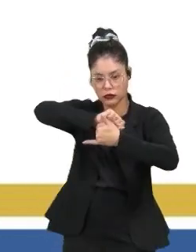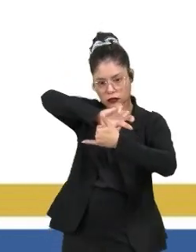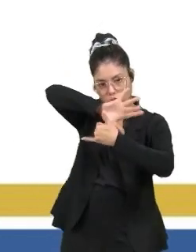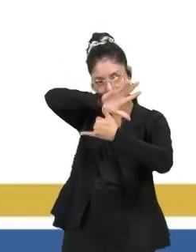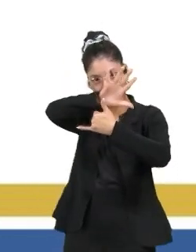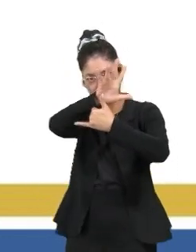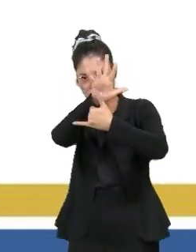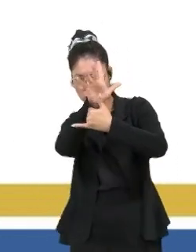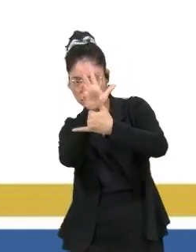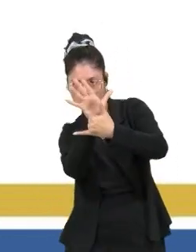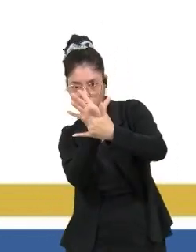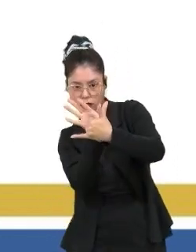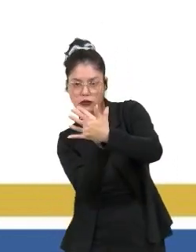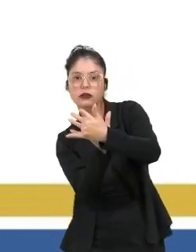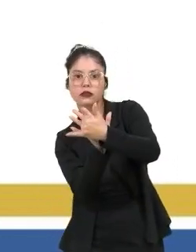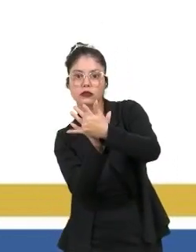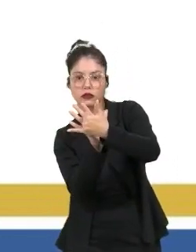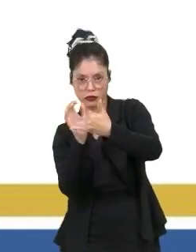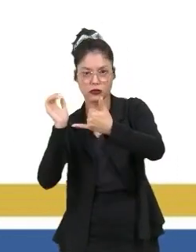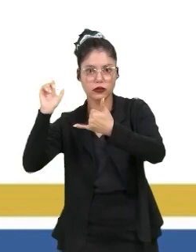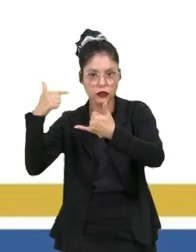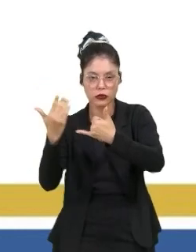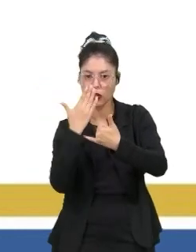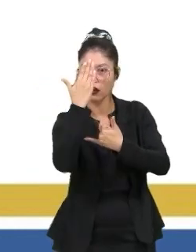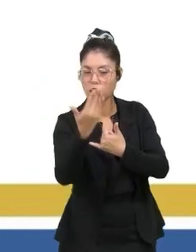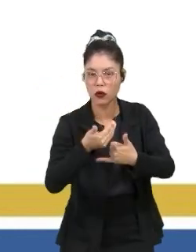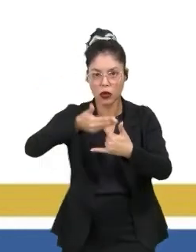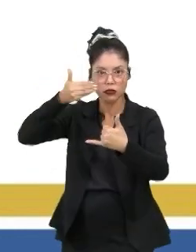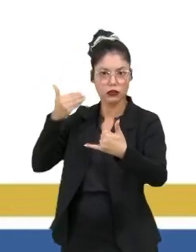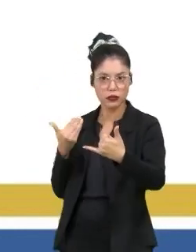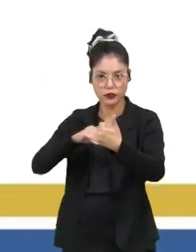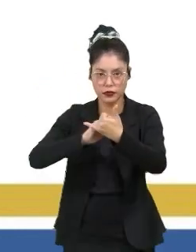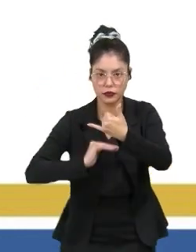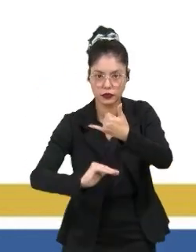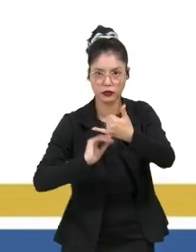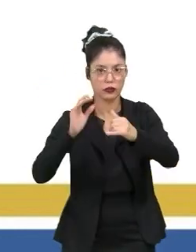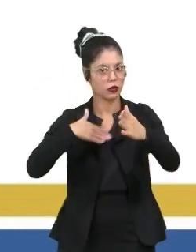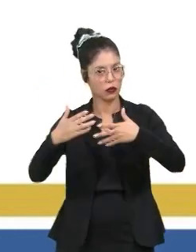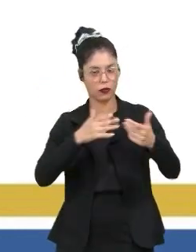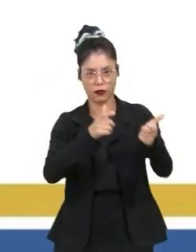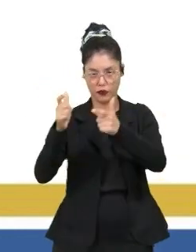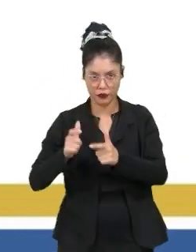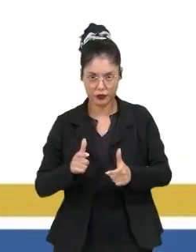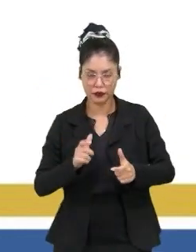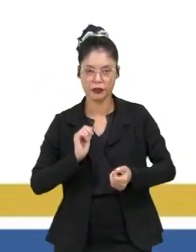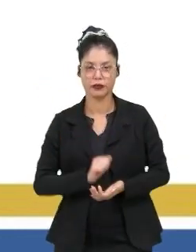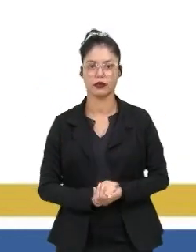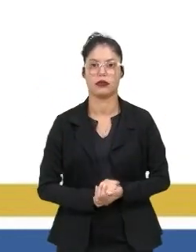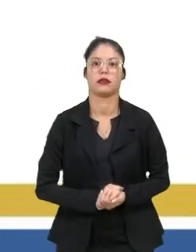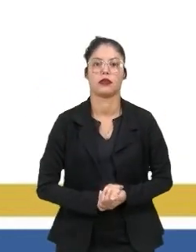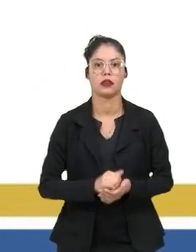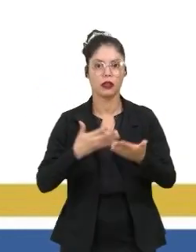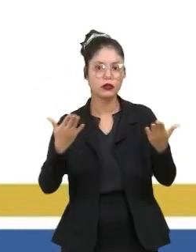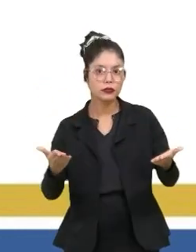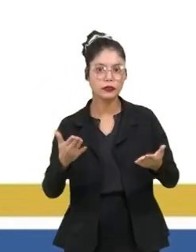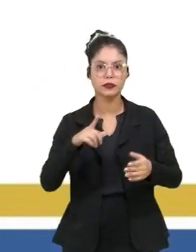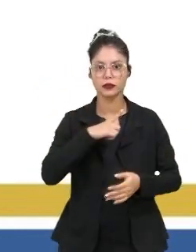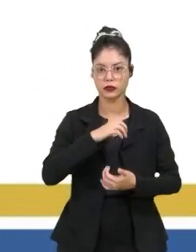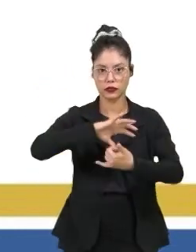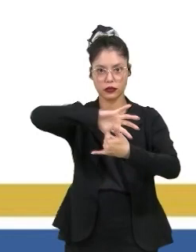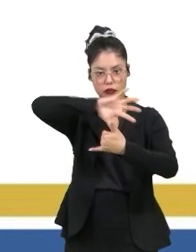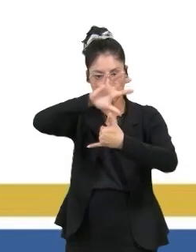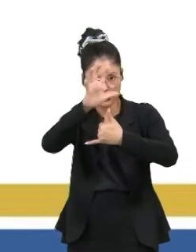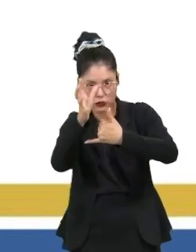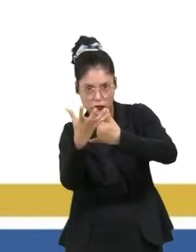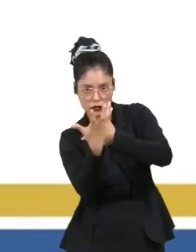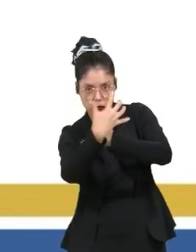uma conectividade com outro celular, ou na frente, ou atrás, ou embaixo, em qualquer um dos lados. Tá? Então, se comporta como uma esfera.